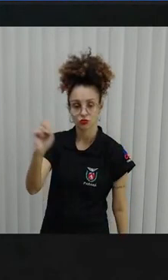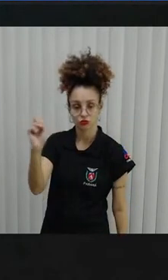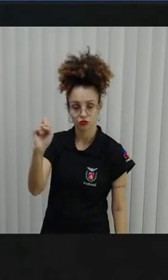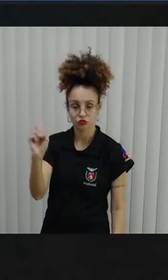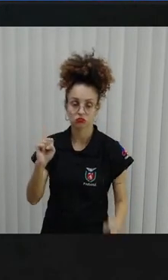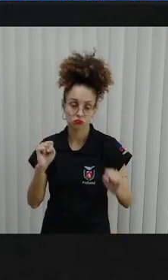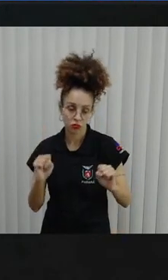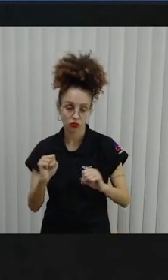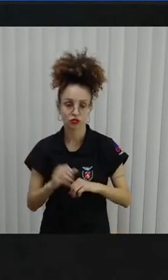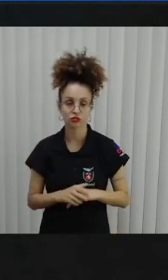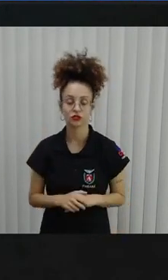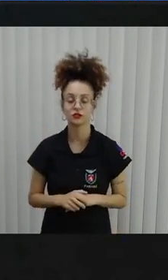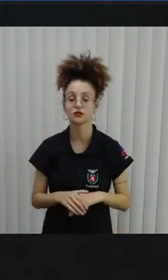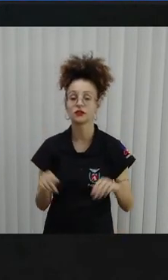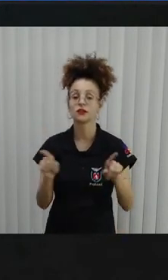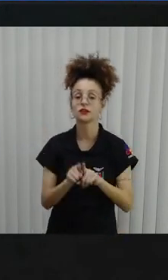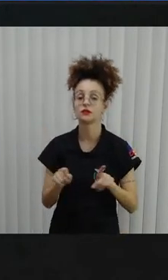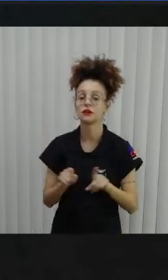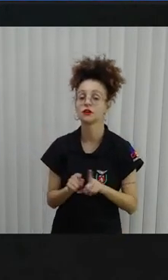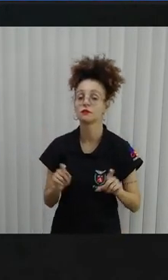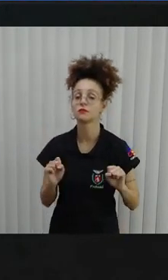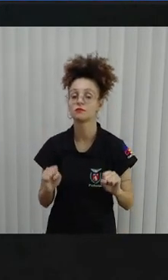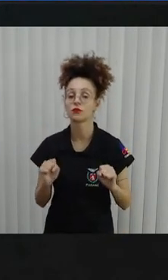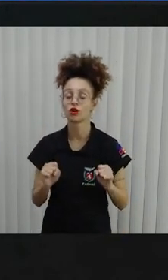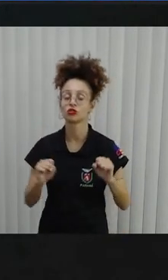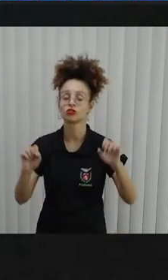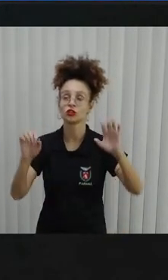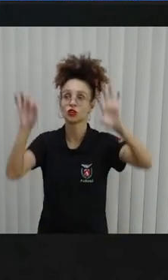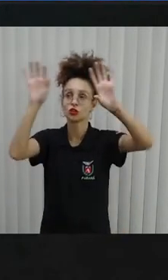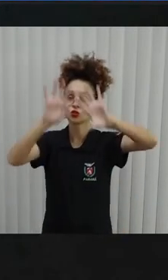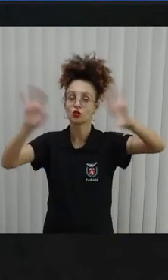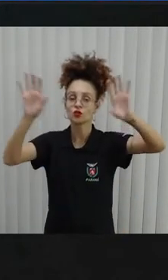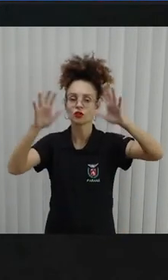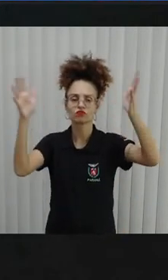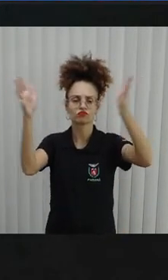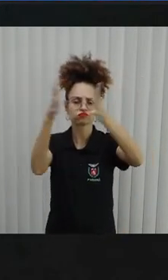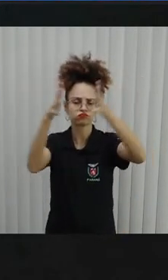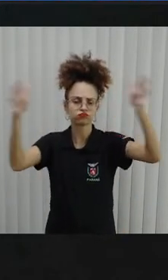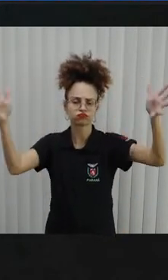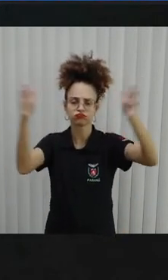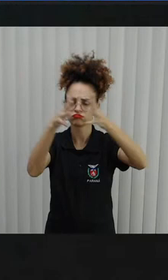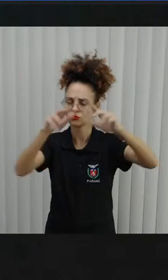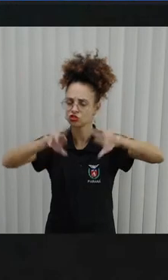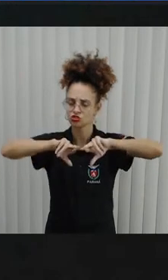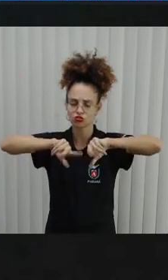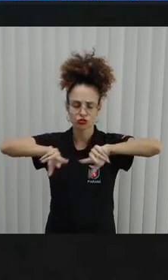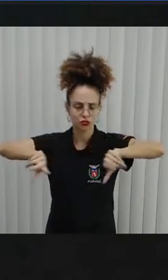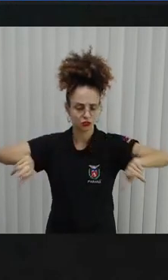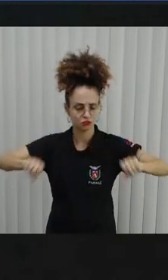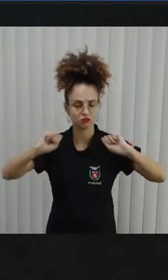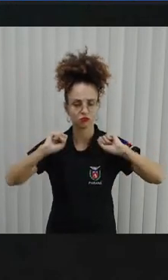diferente. Beleza? Outra coisa, eu posso colocar a nuvem com tamanhos diferentes. Então, defino o tamanho